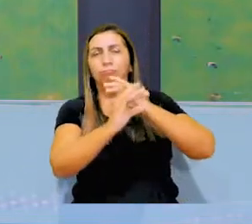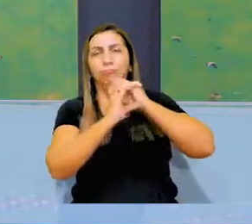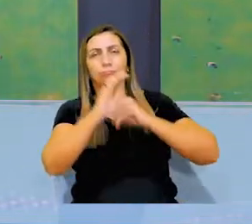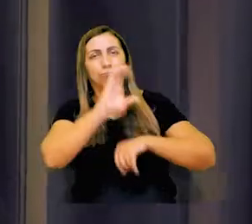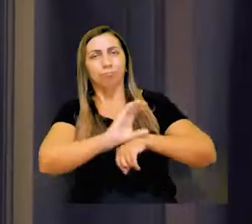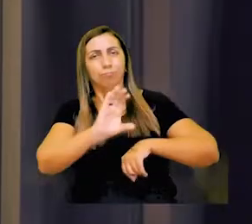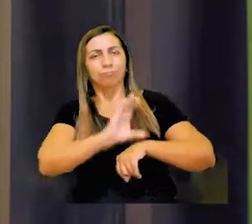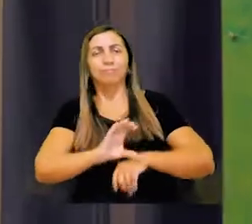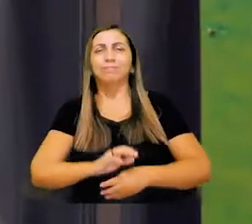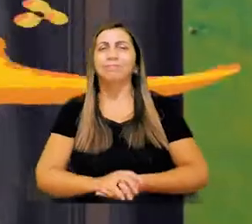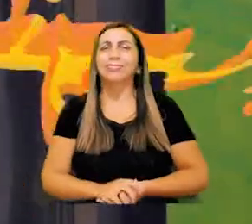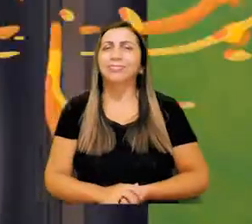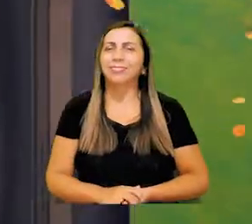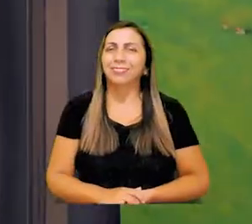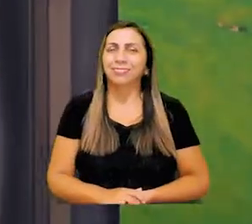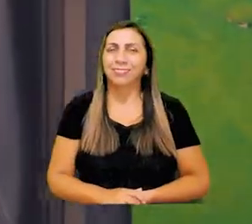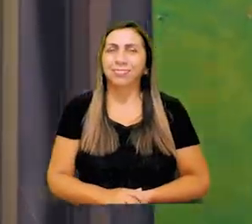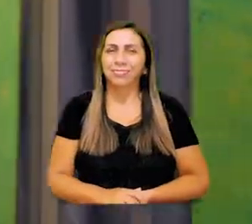flauta.